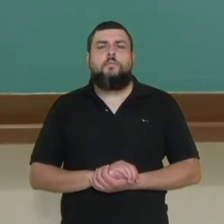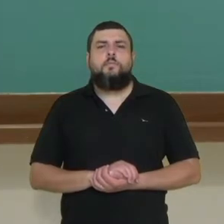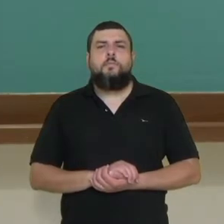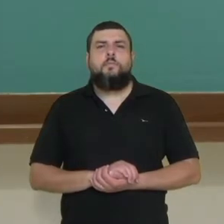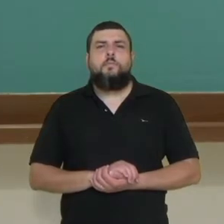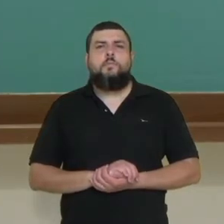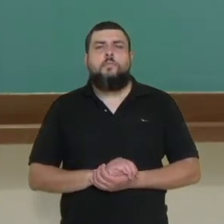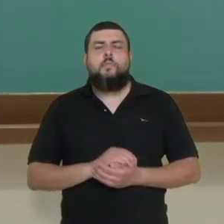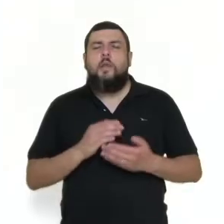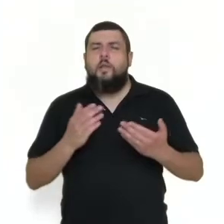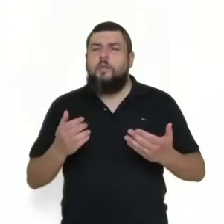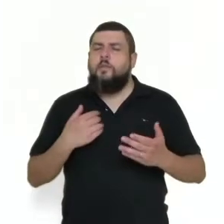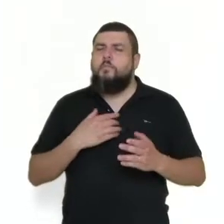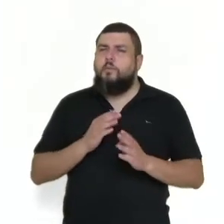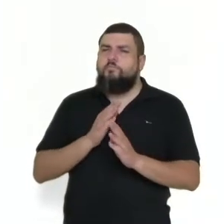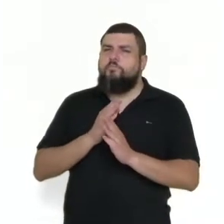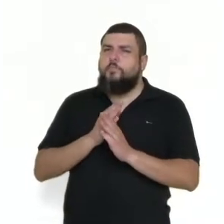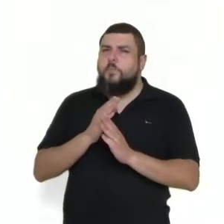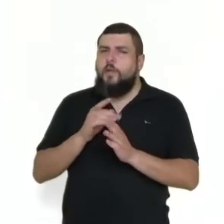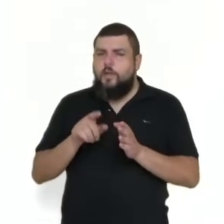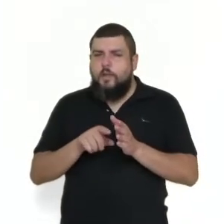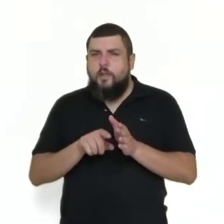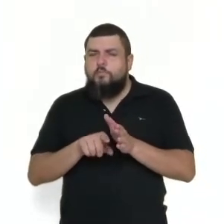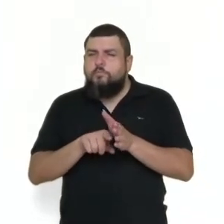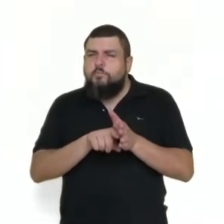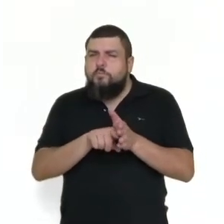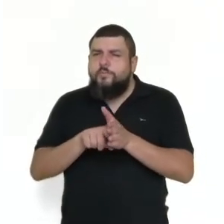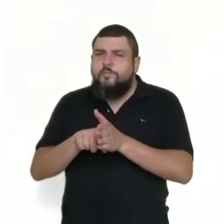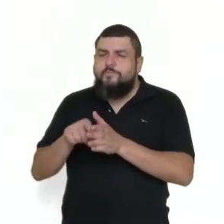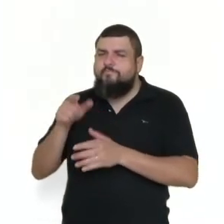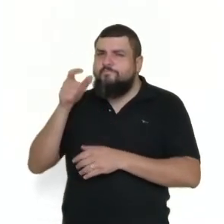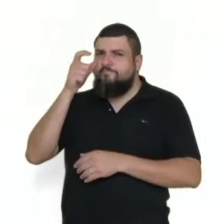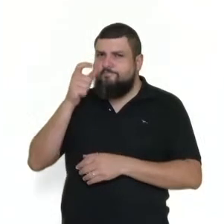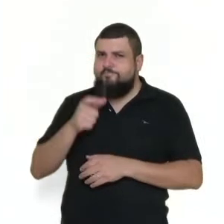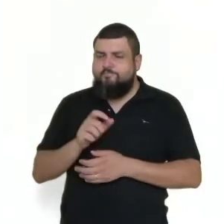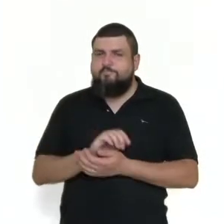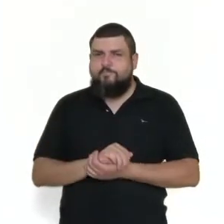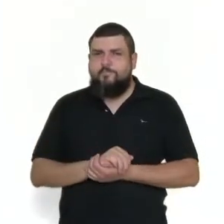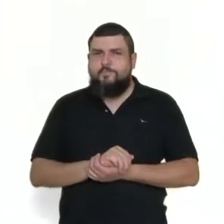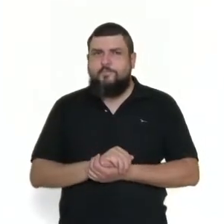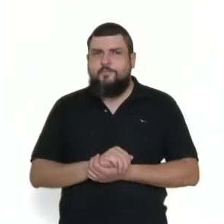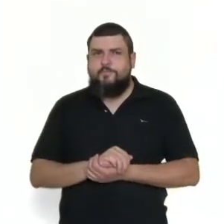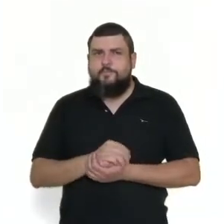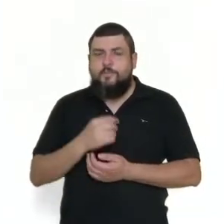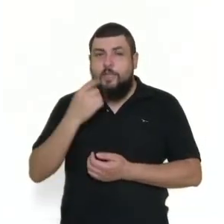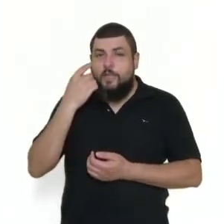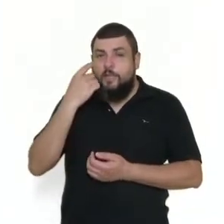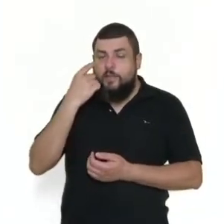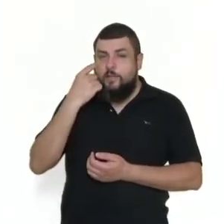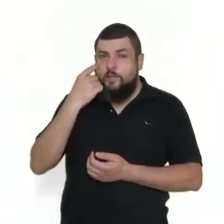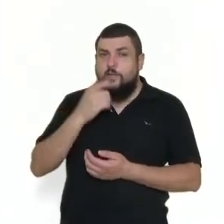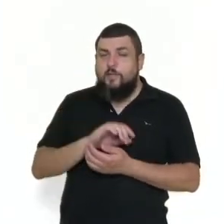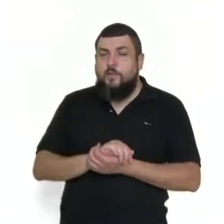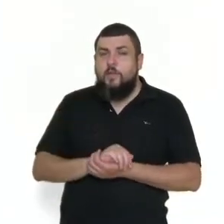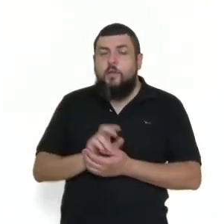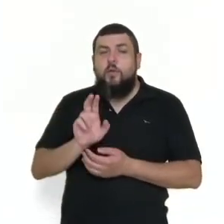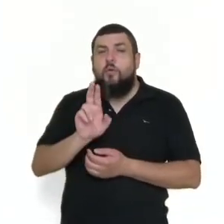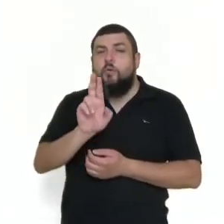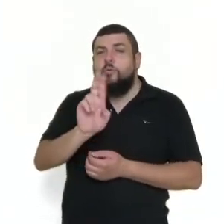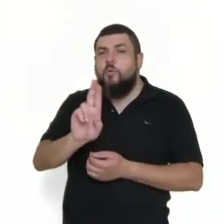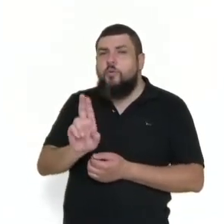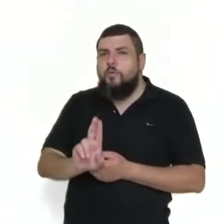Para isso é interessante que você faça uma pesquisa ali, né? Importante, logicamente, né? Então nós temos ali de A até I. Letra A seria